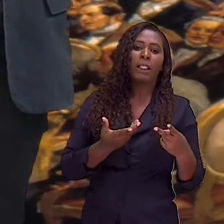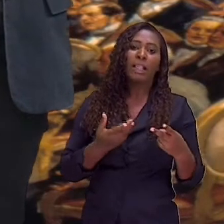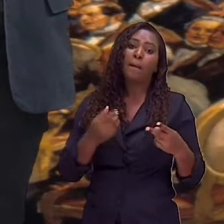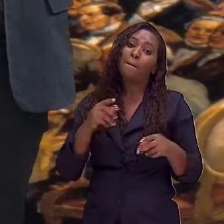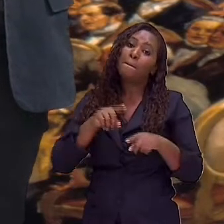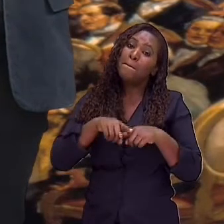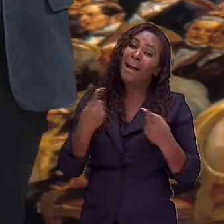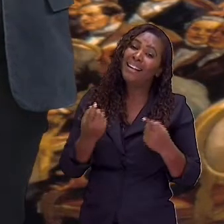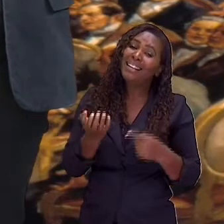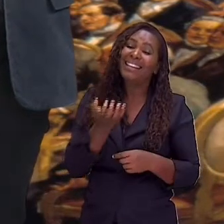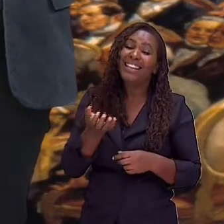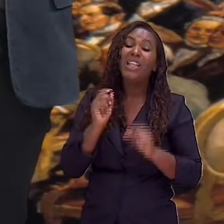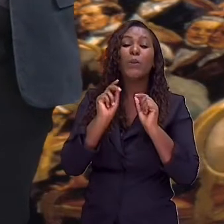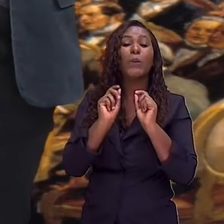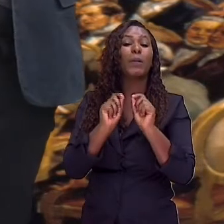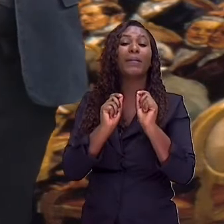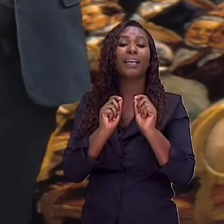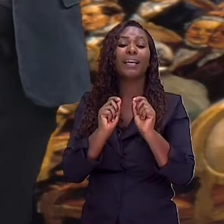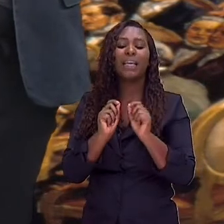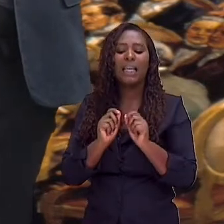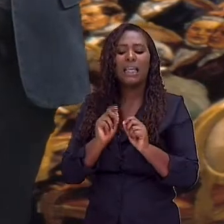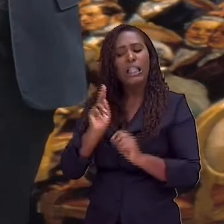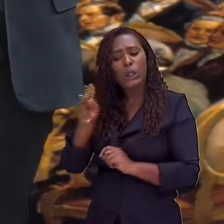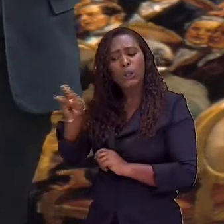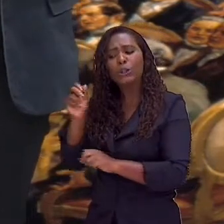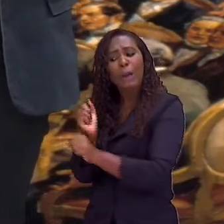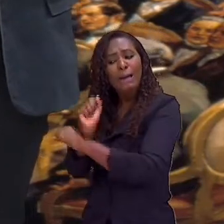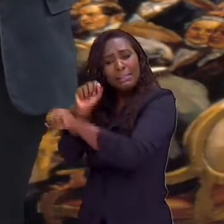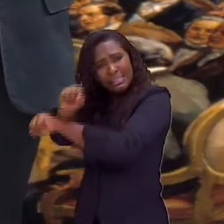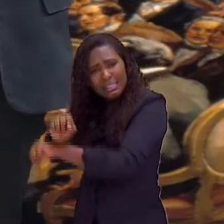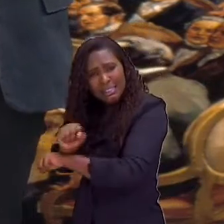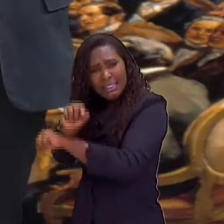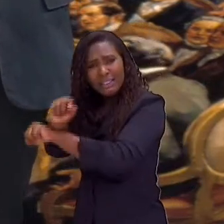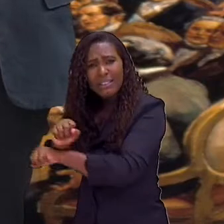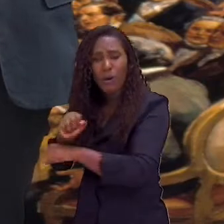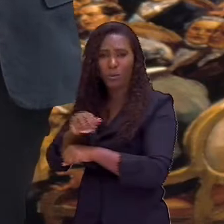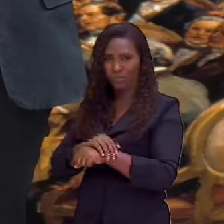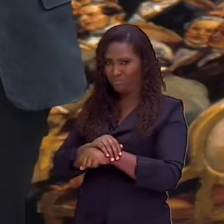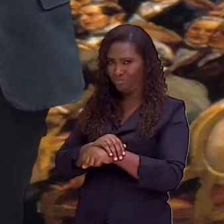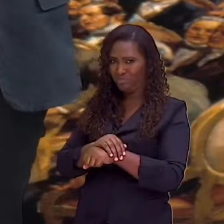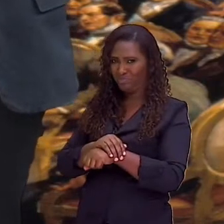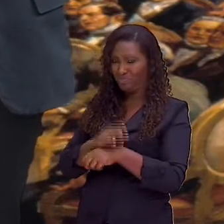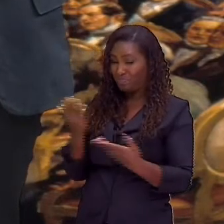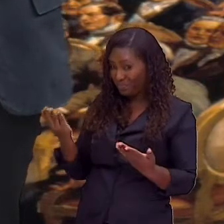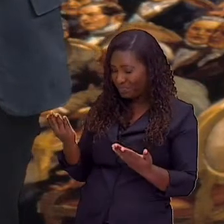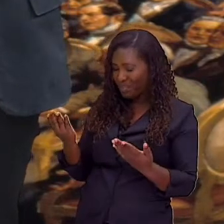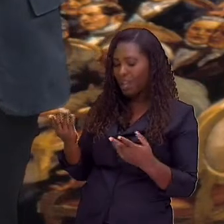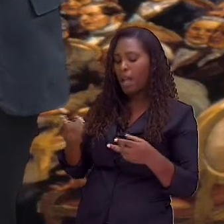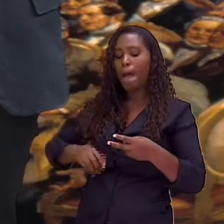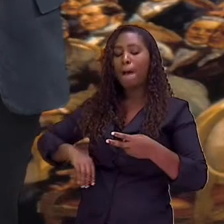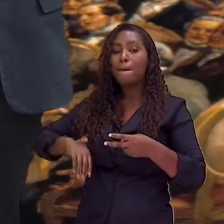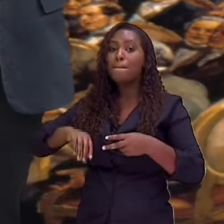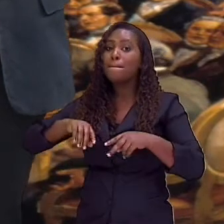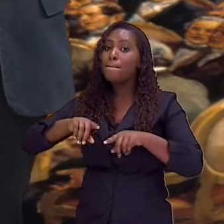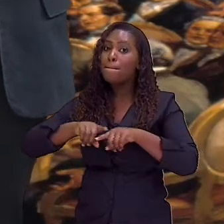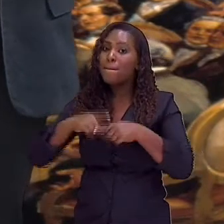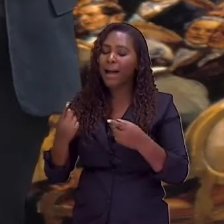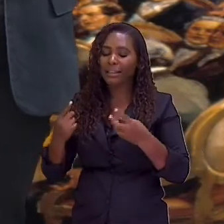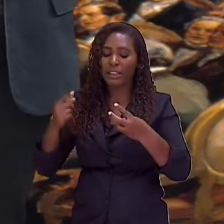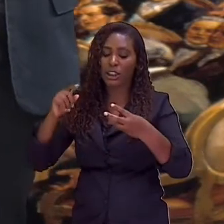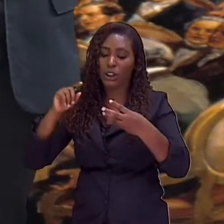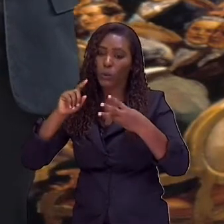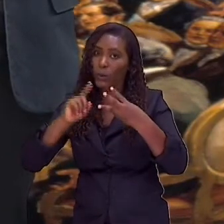escravidão. O Partido Liberal Radical era composto pelas camadas médias,